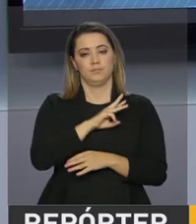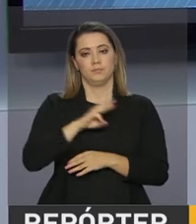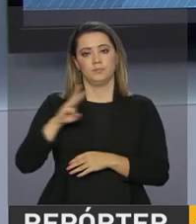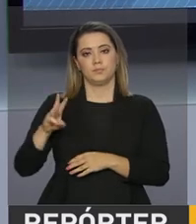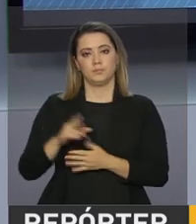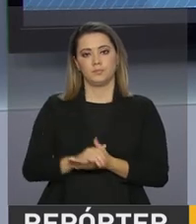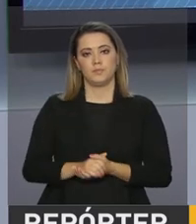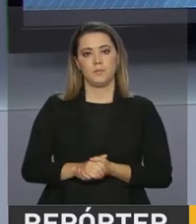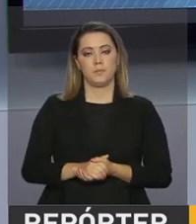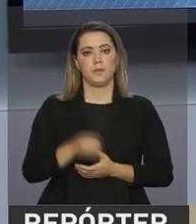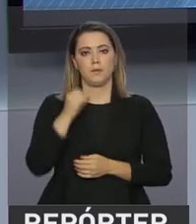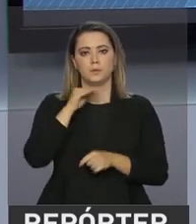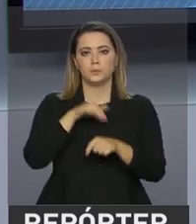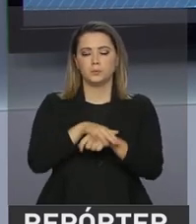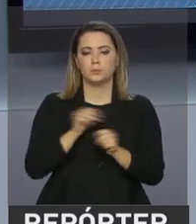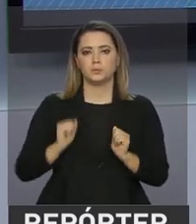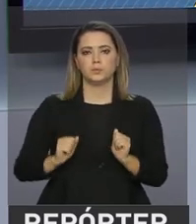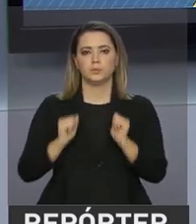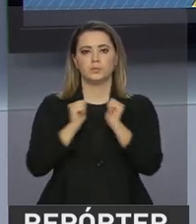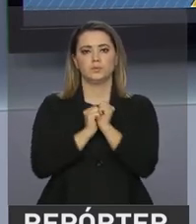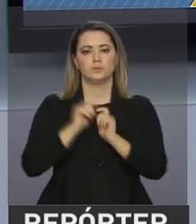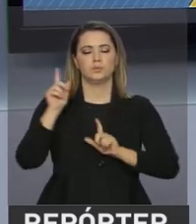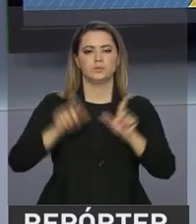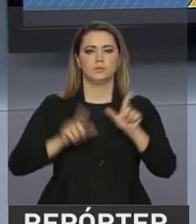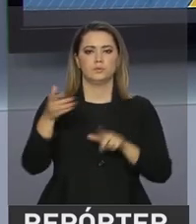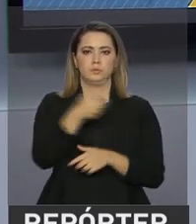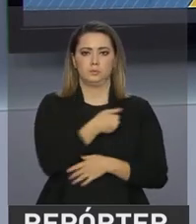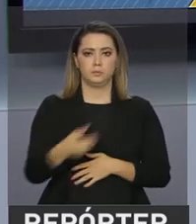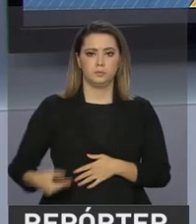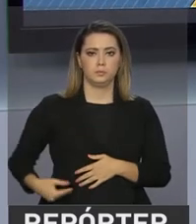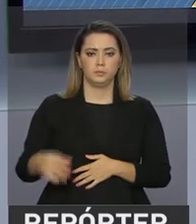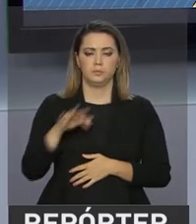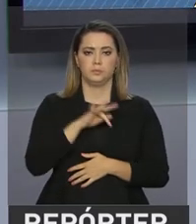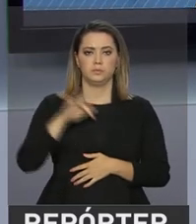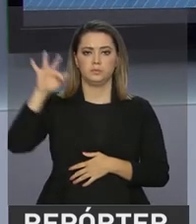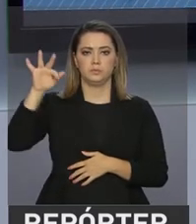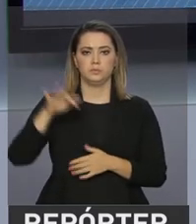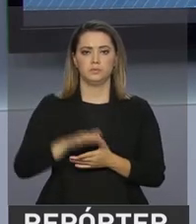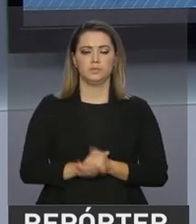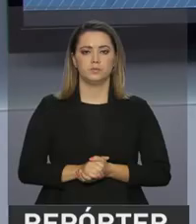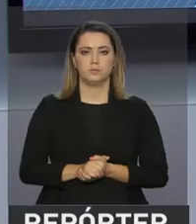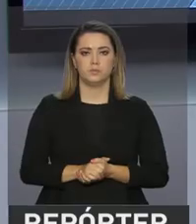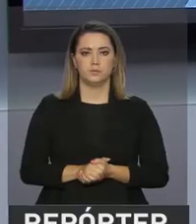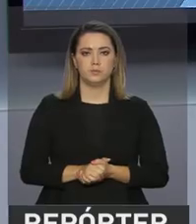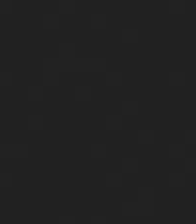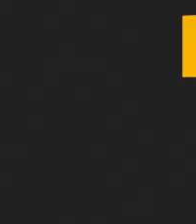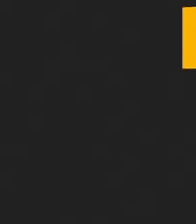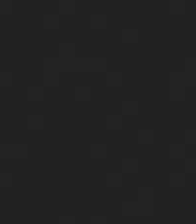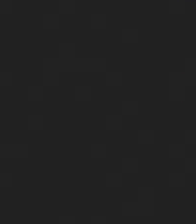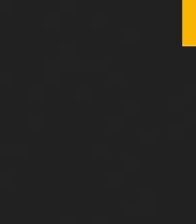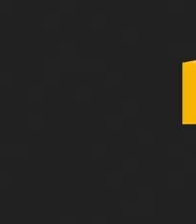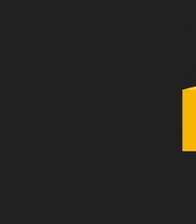internet boa noite pra você continue com a gente aqui na nbr a tv do governo federal